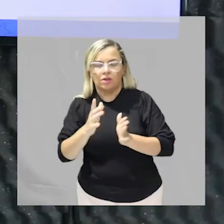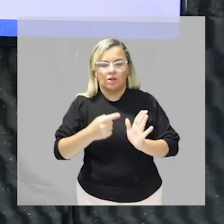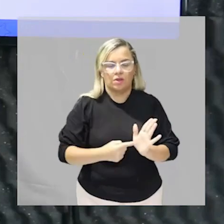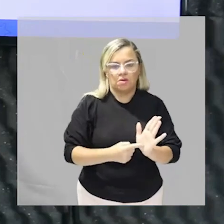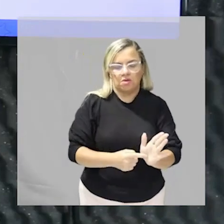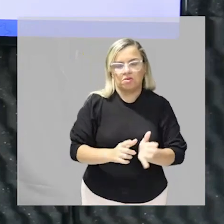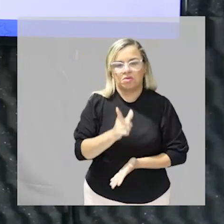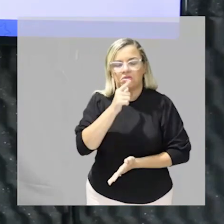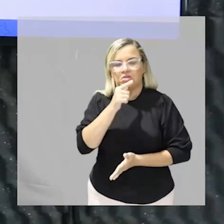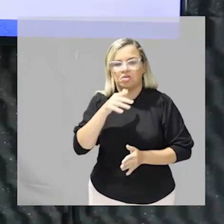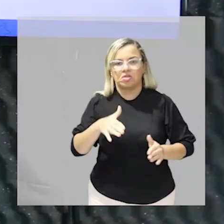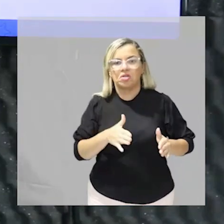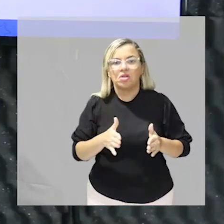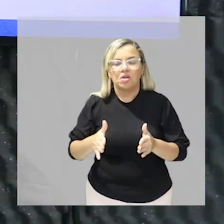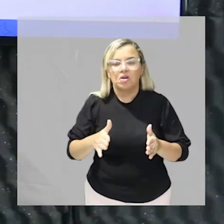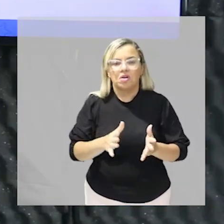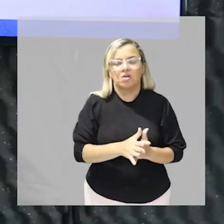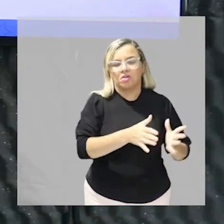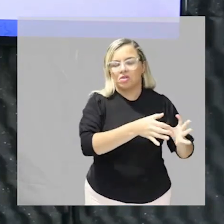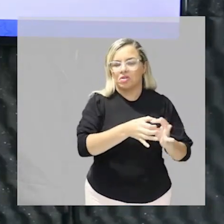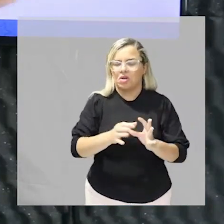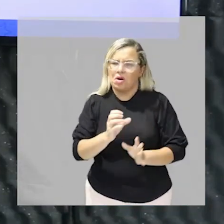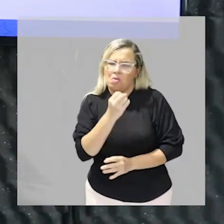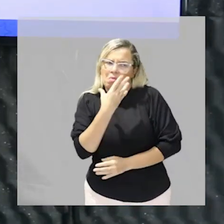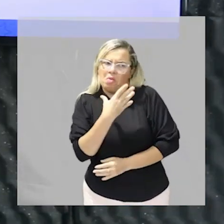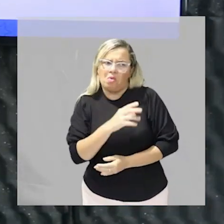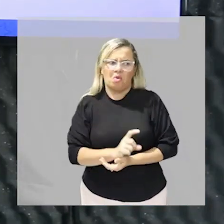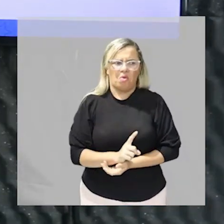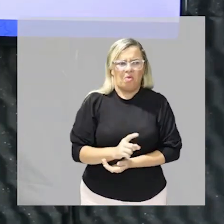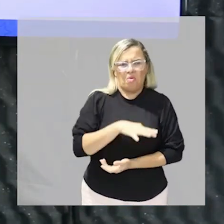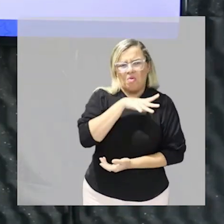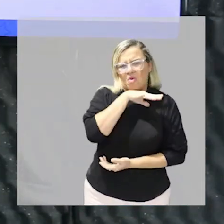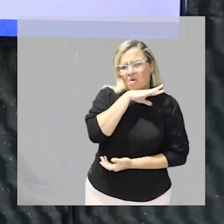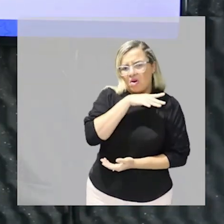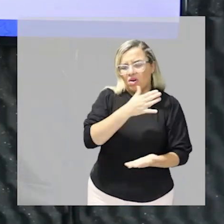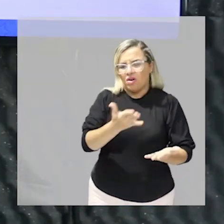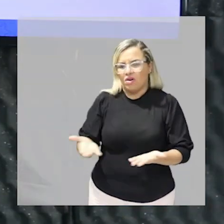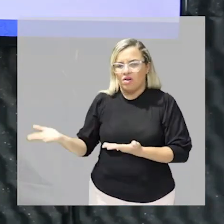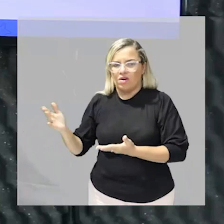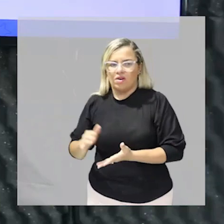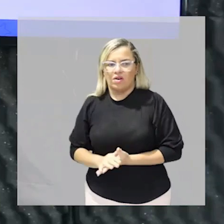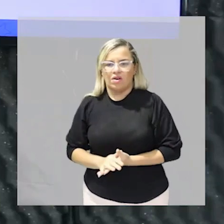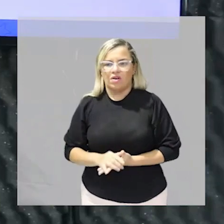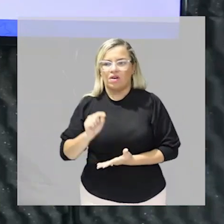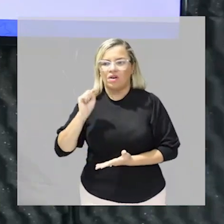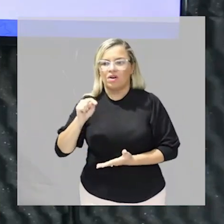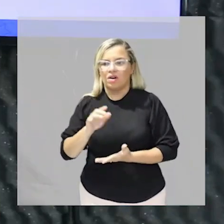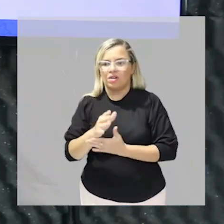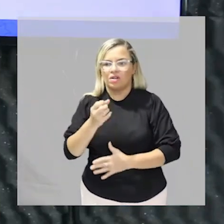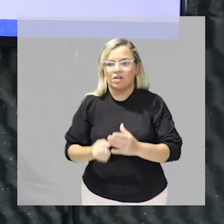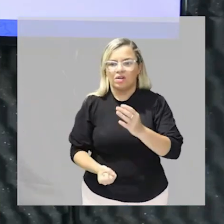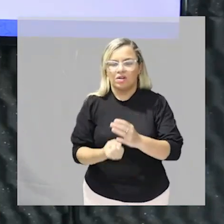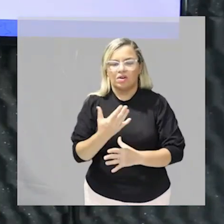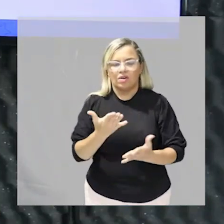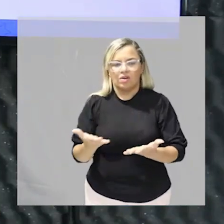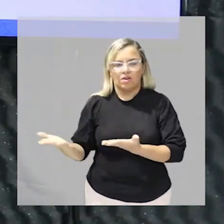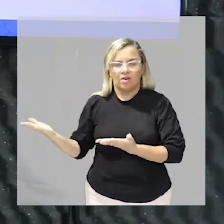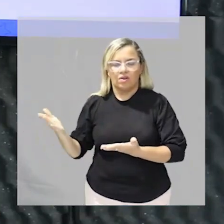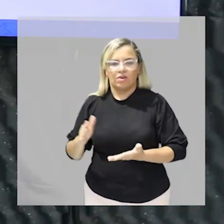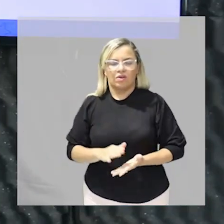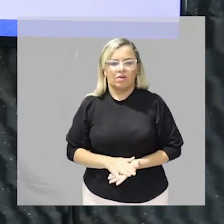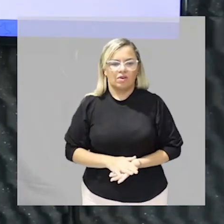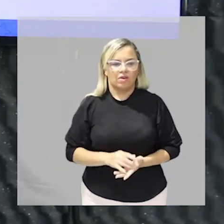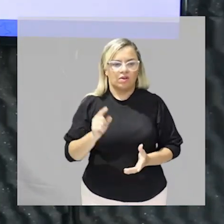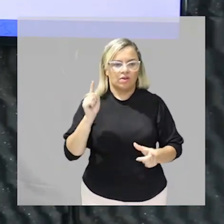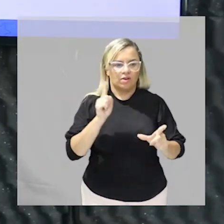boa ou negativa, a gente ainda não sabe, é a origem de algo, a origem de uma dessas questões aqui, ó. O que levou a essa condição que o texto vai te